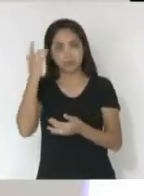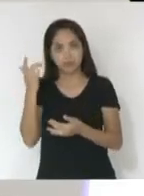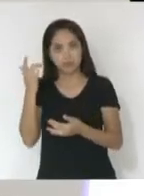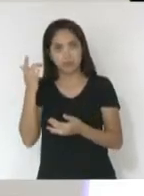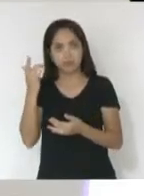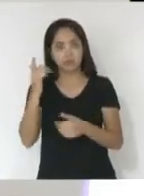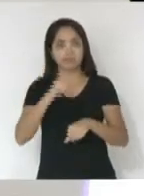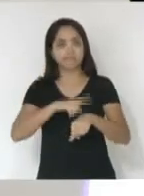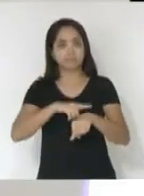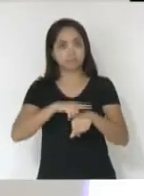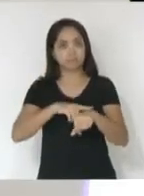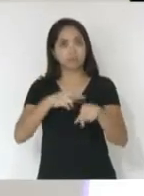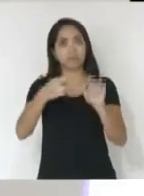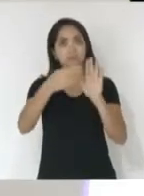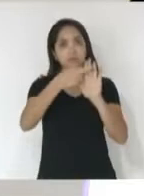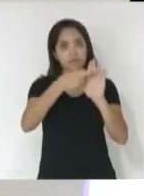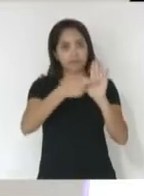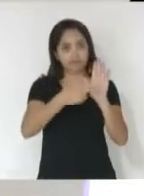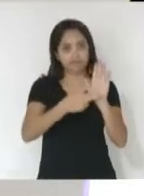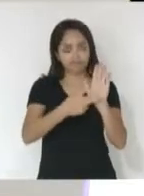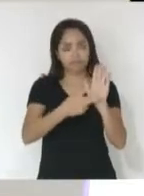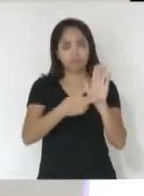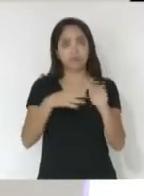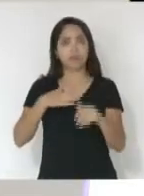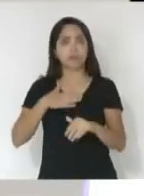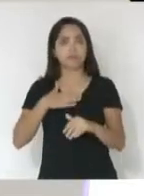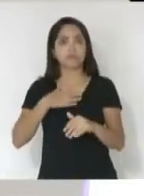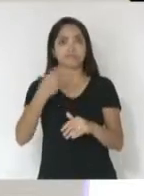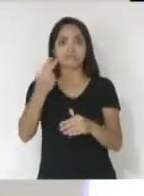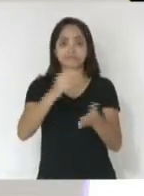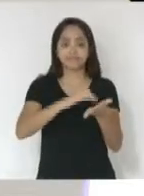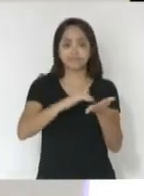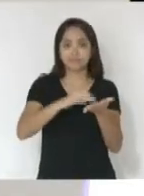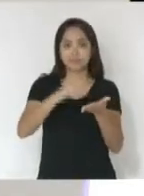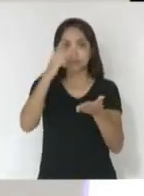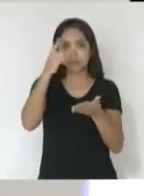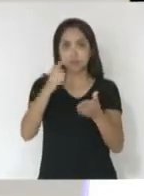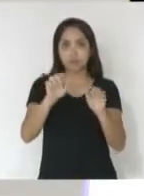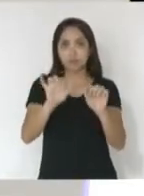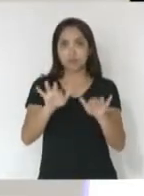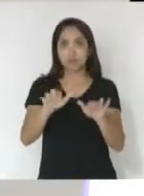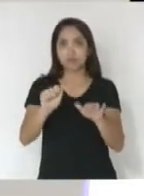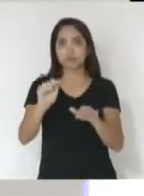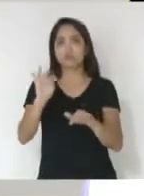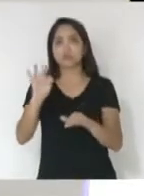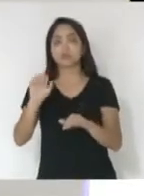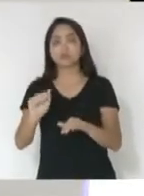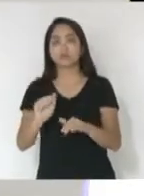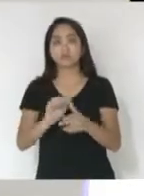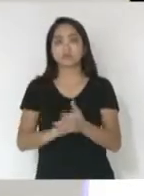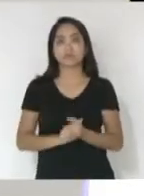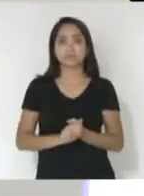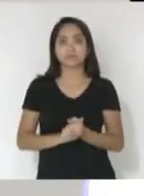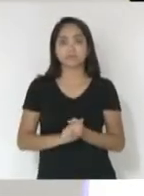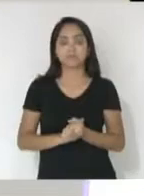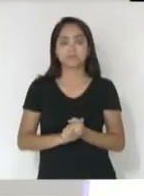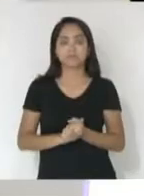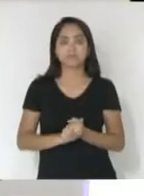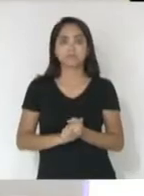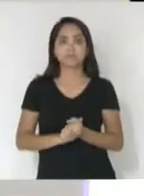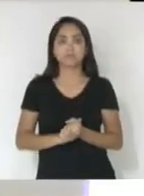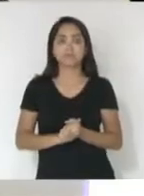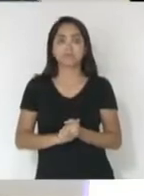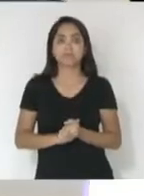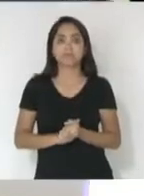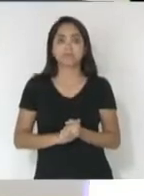no horário regimental. E para constar, eu, segundo secretário, lavrei a presente ata.